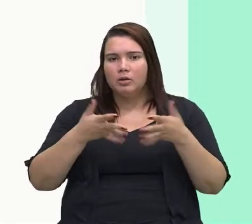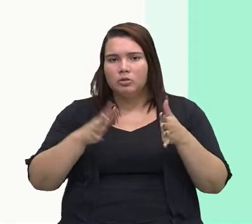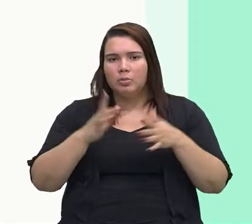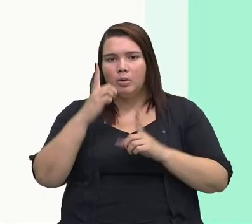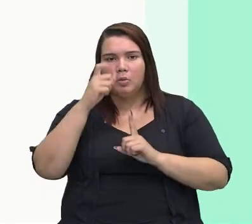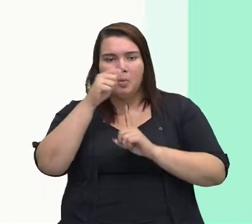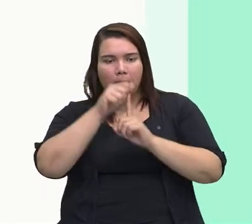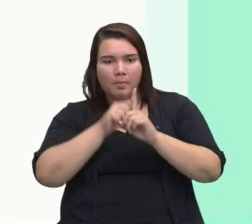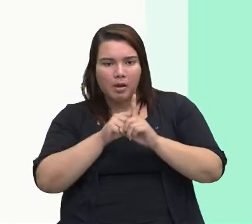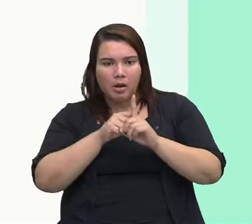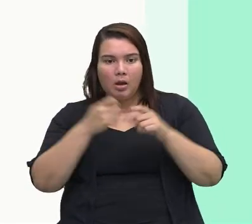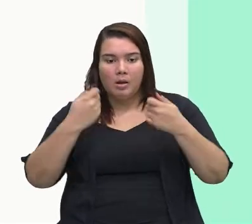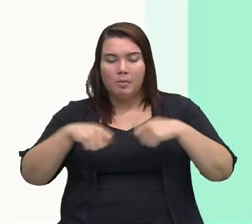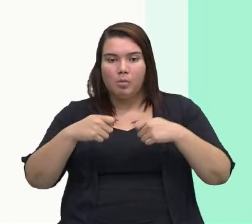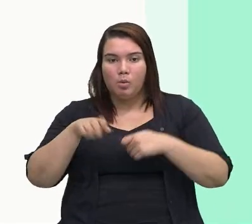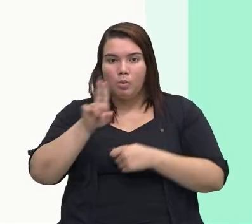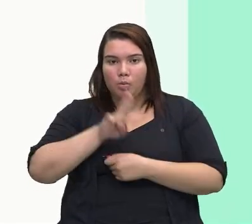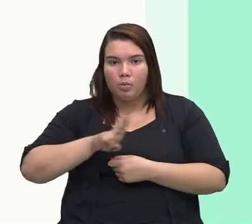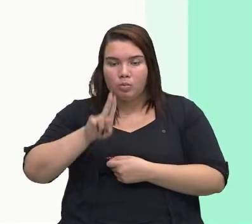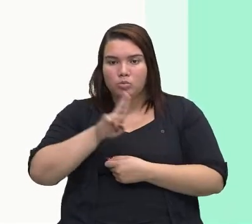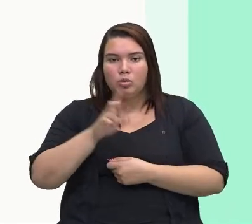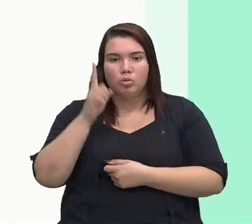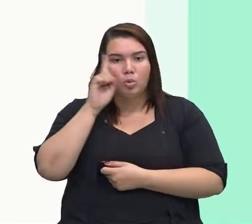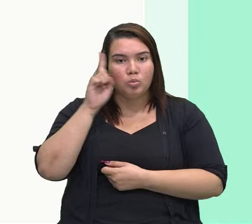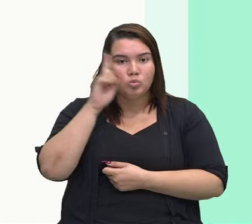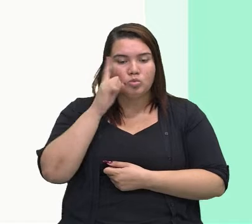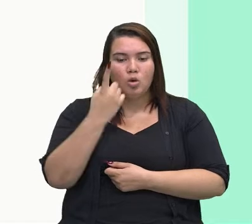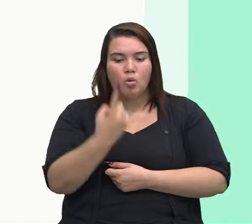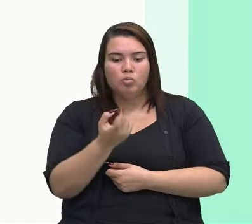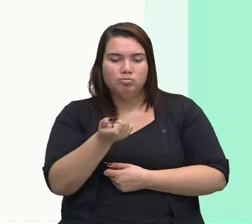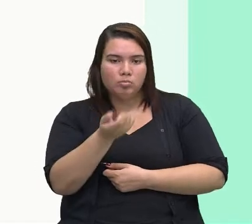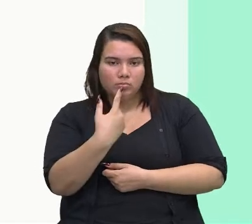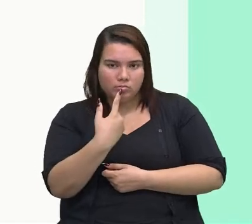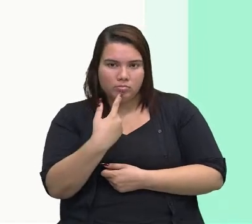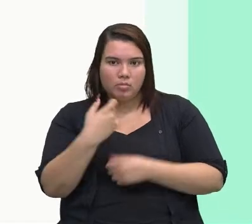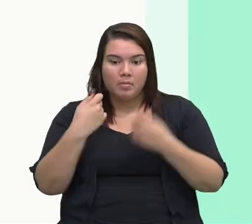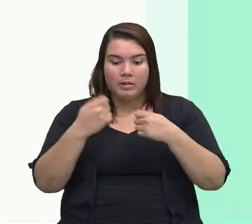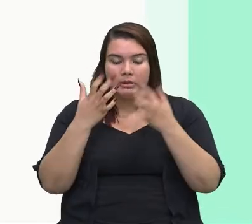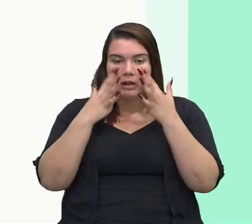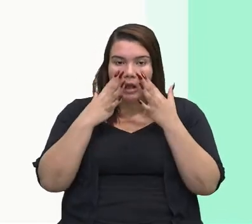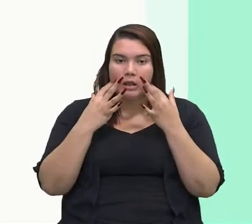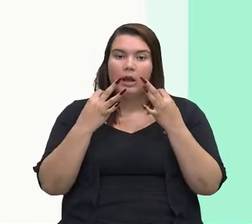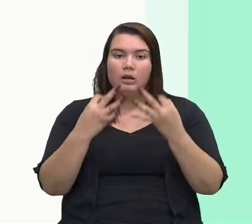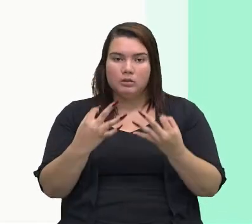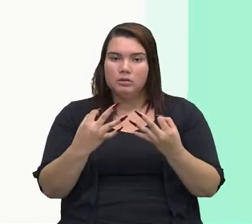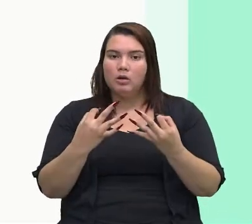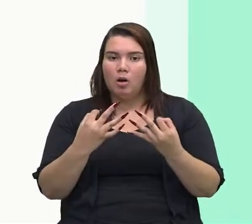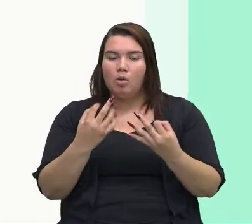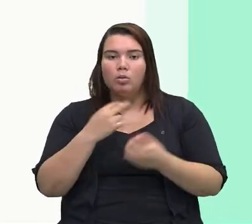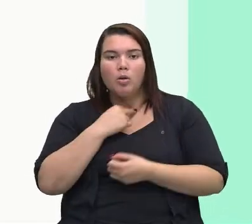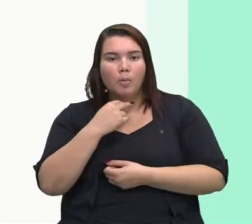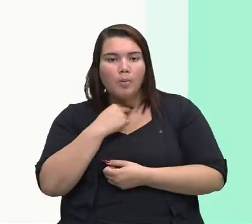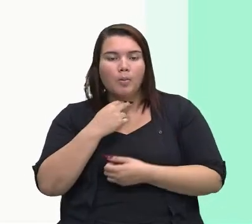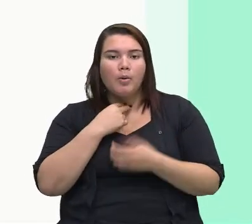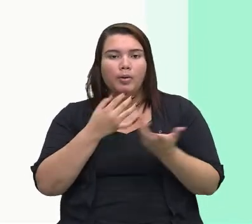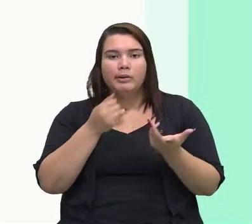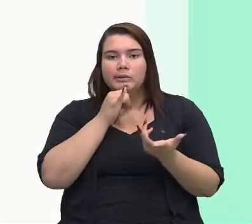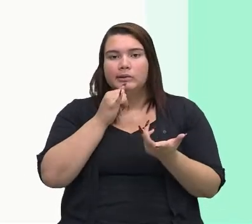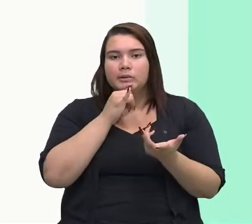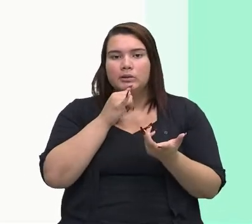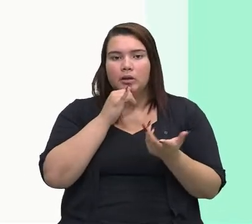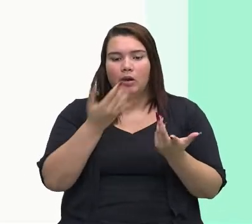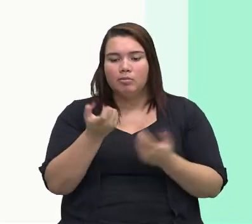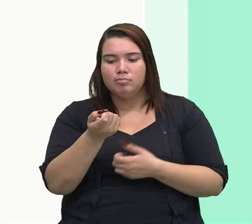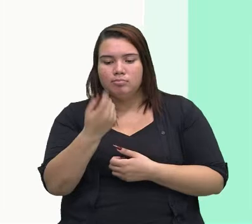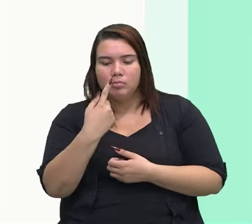um mês. É necessário utilizar uma a cada dia. É um método que requer um pouco de atenção, não pode deixar de